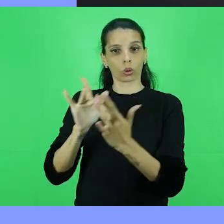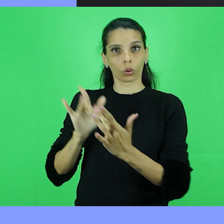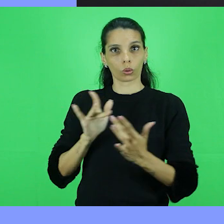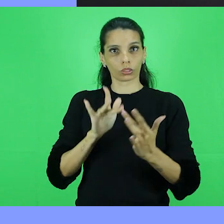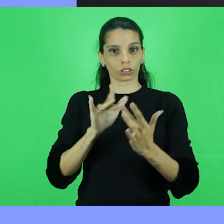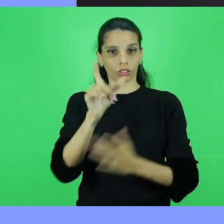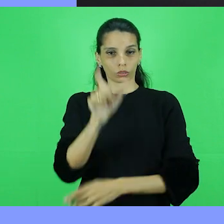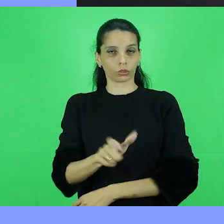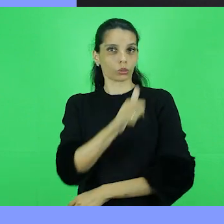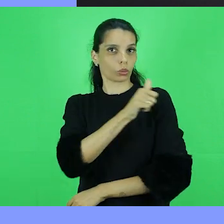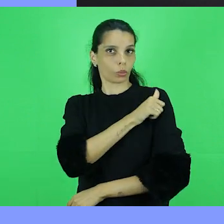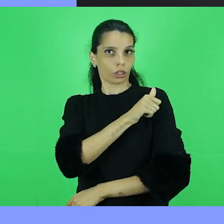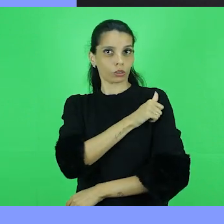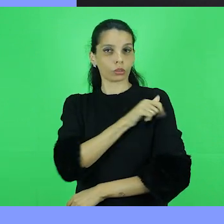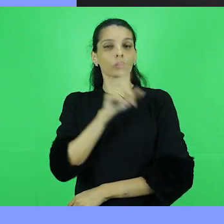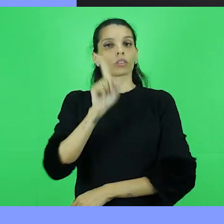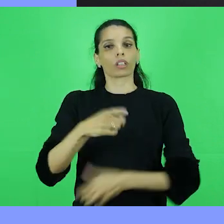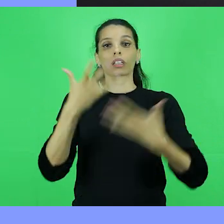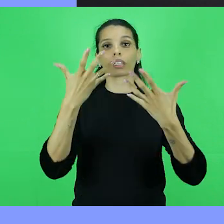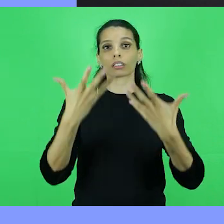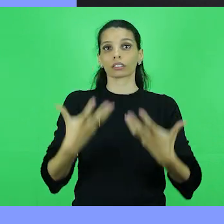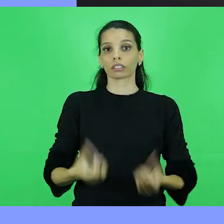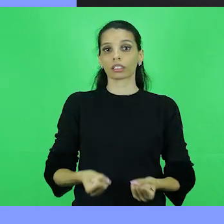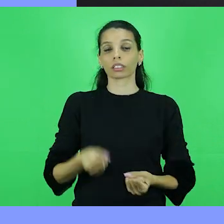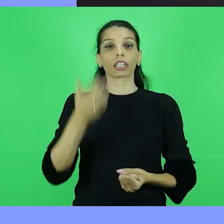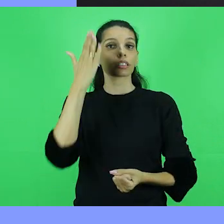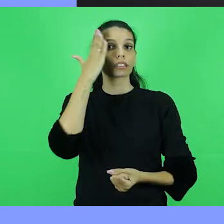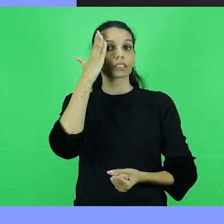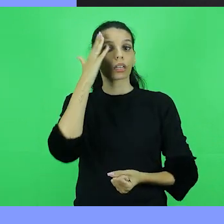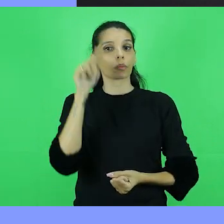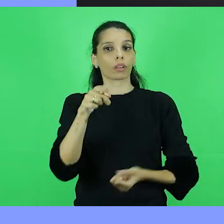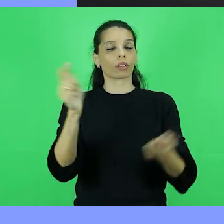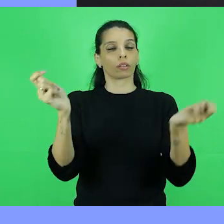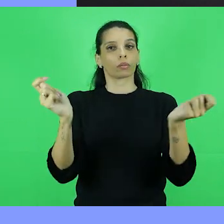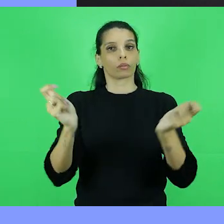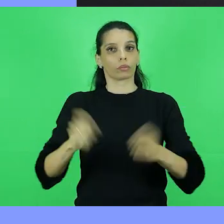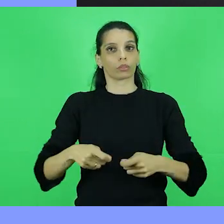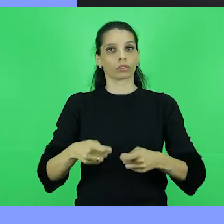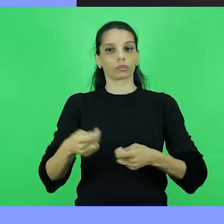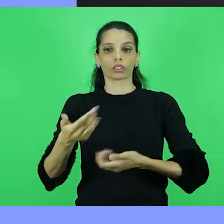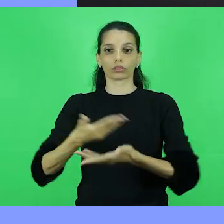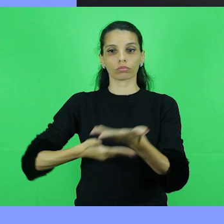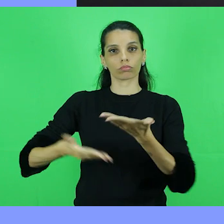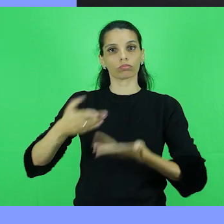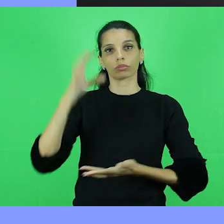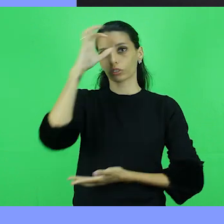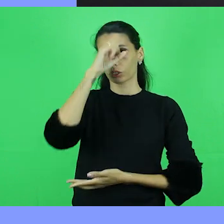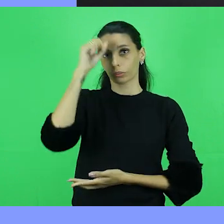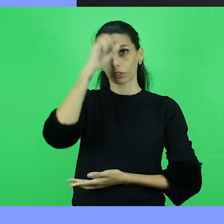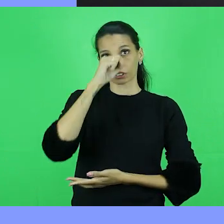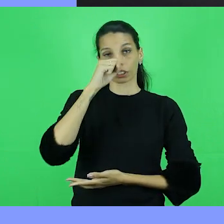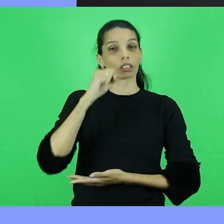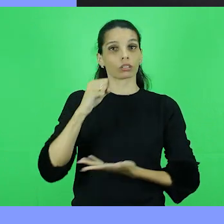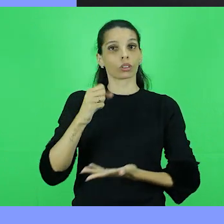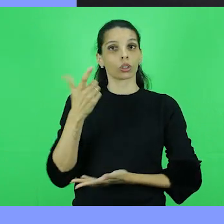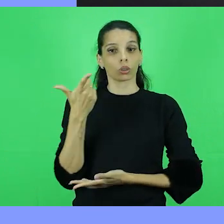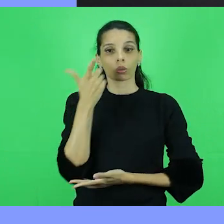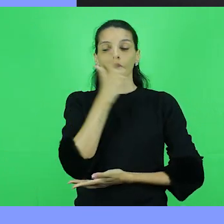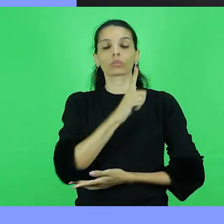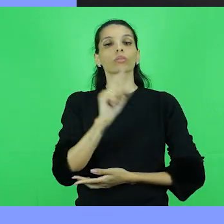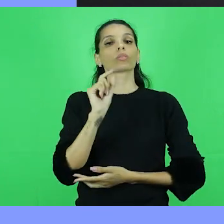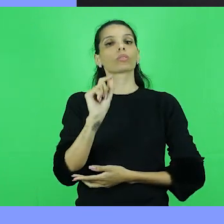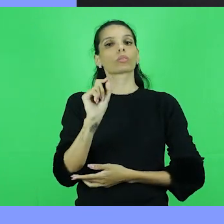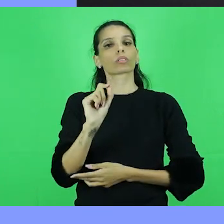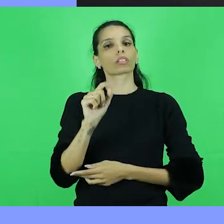tutorado é aceitá-lo a respeito das suas condições e circunstâncias e exercer